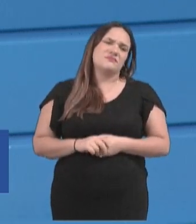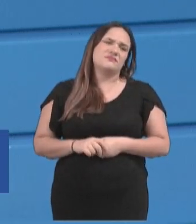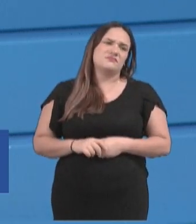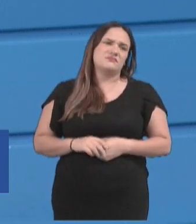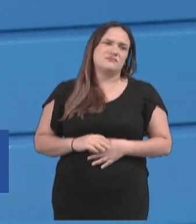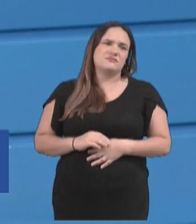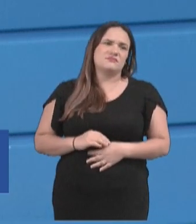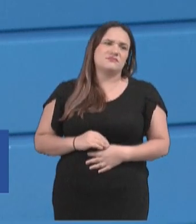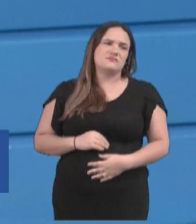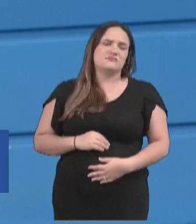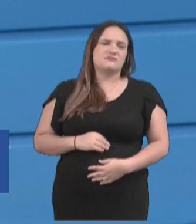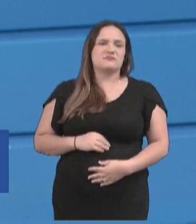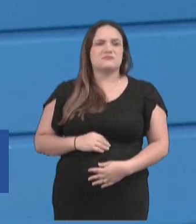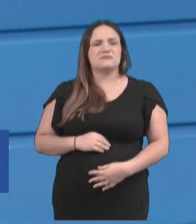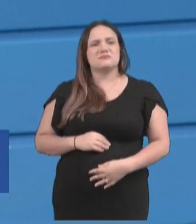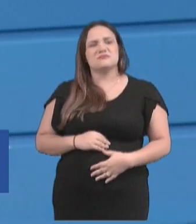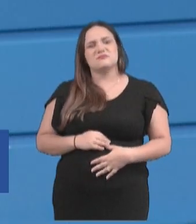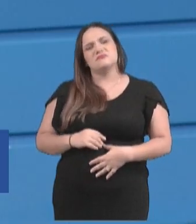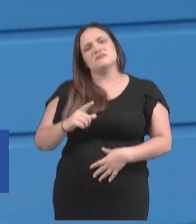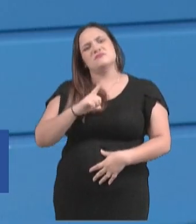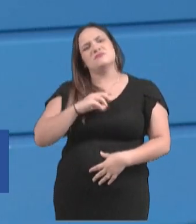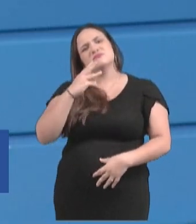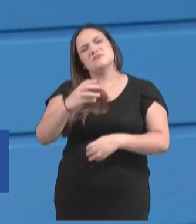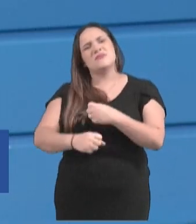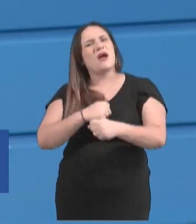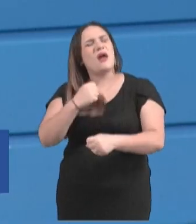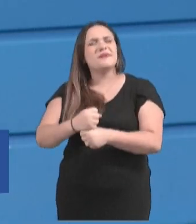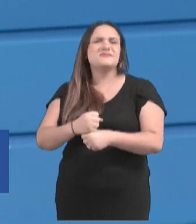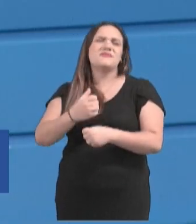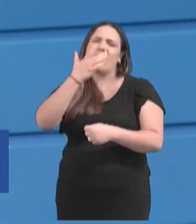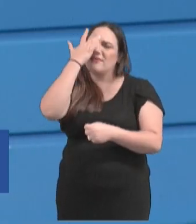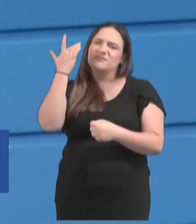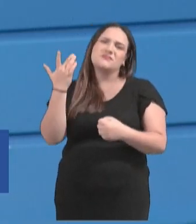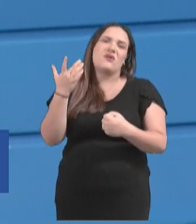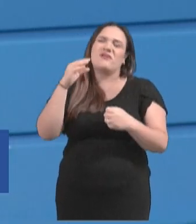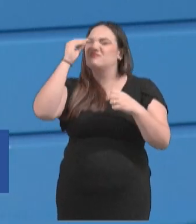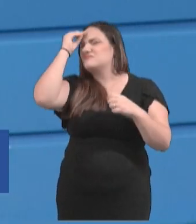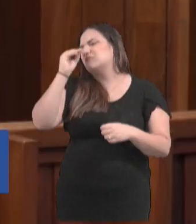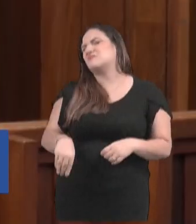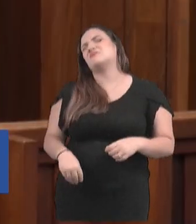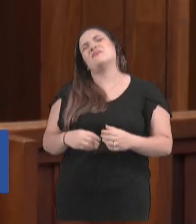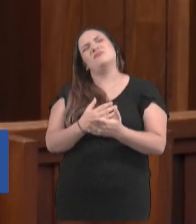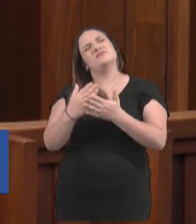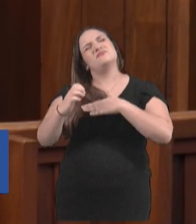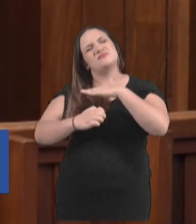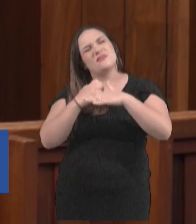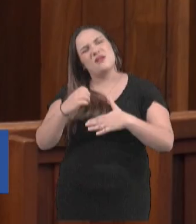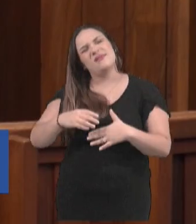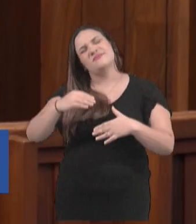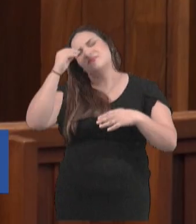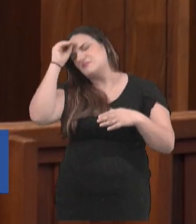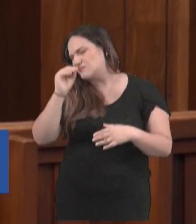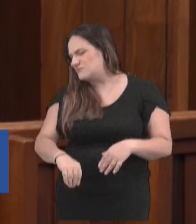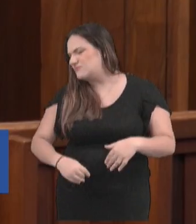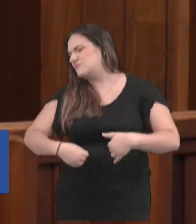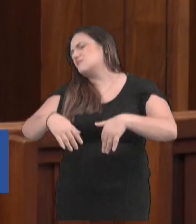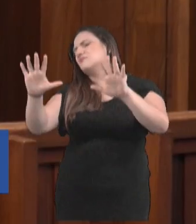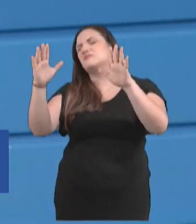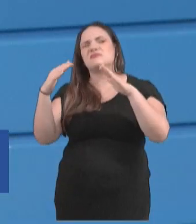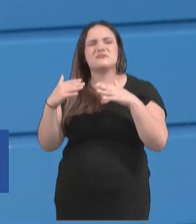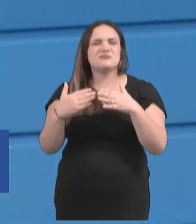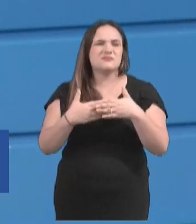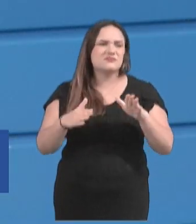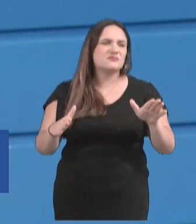3 anos, a pessoa desiste de fazer o empreendimento, desiste de abrir a